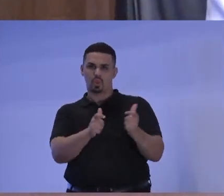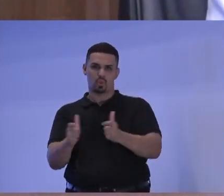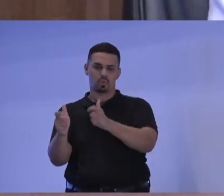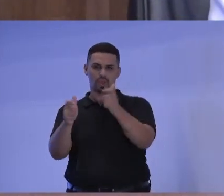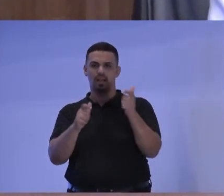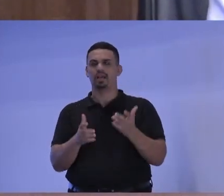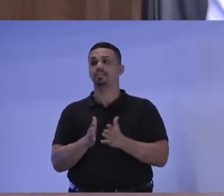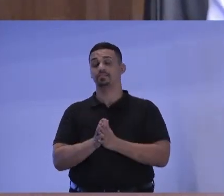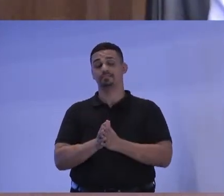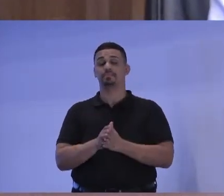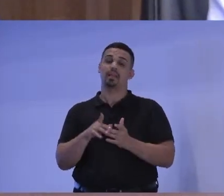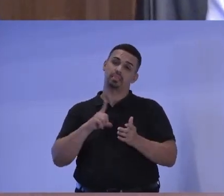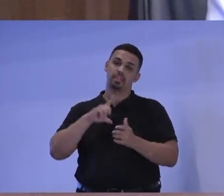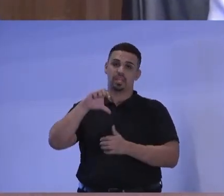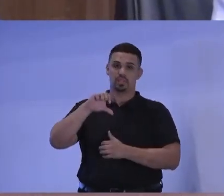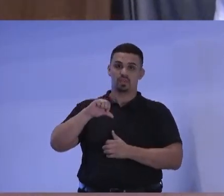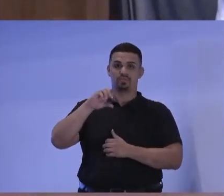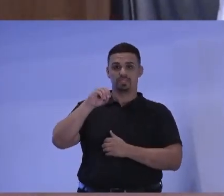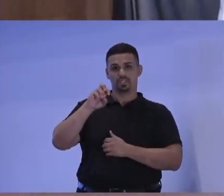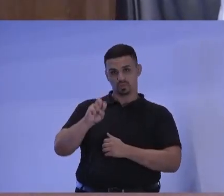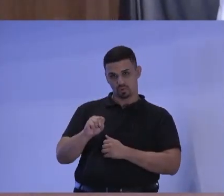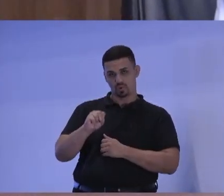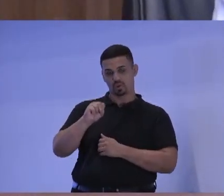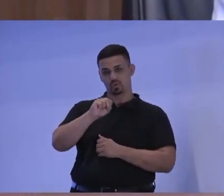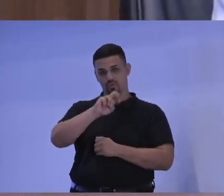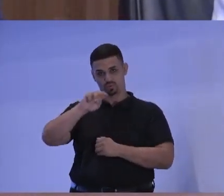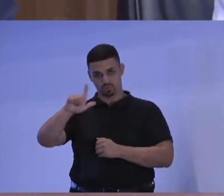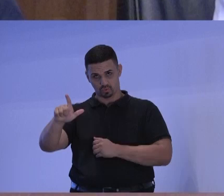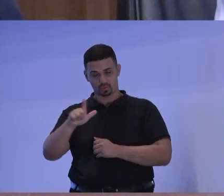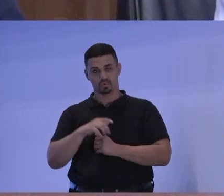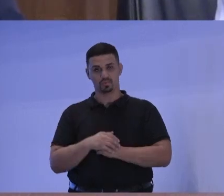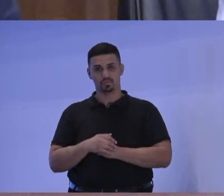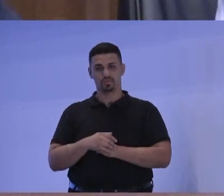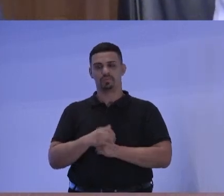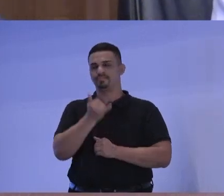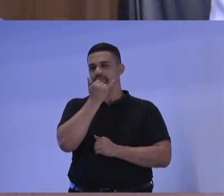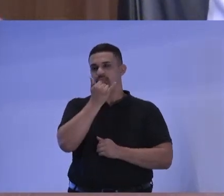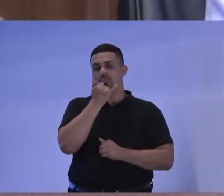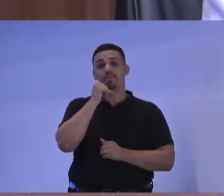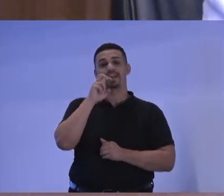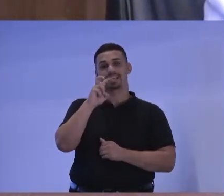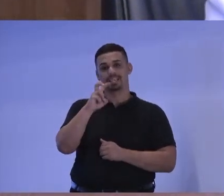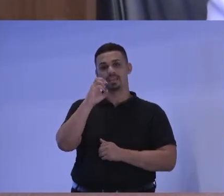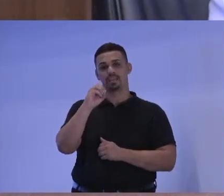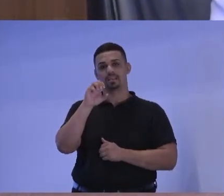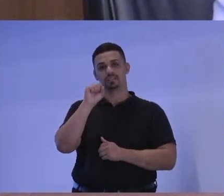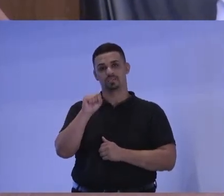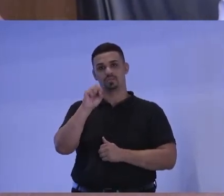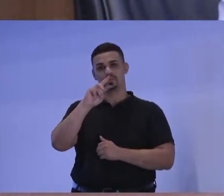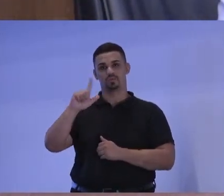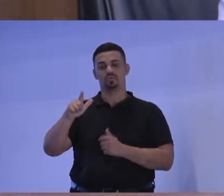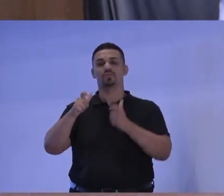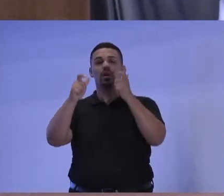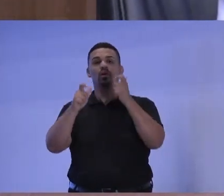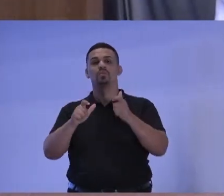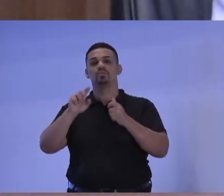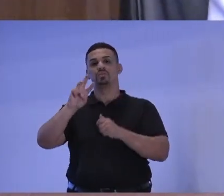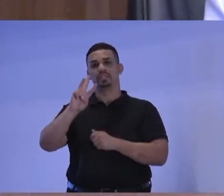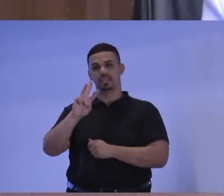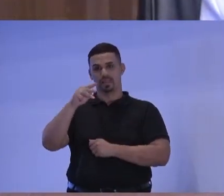908 Sul, na 908 Sul. Então, nós temos 508 Sul, desculpa, 508 Sul, que é na W3. Então, nós temos